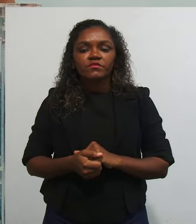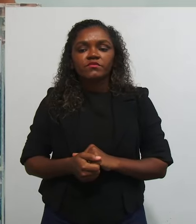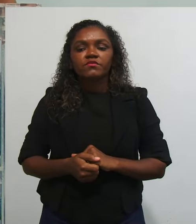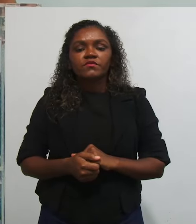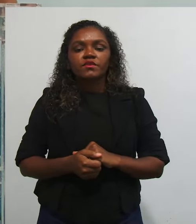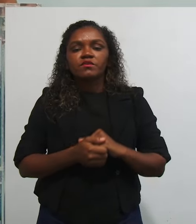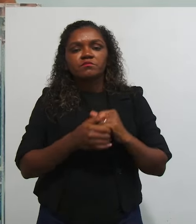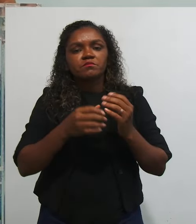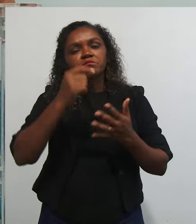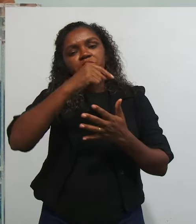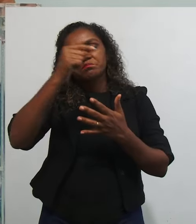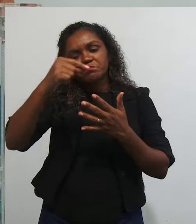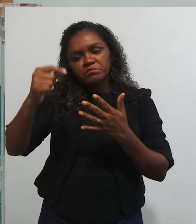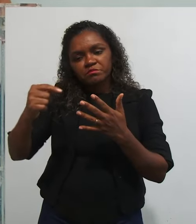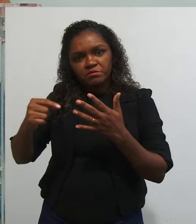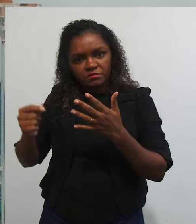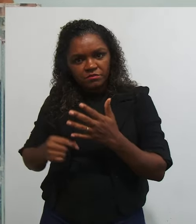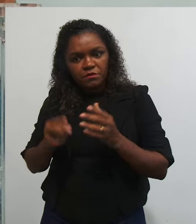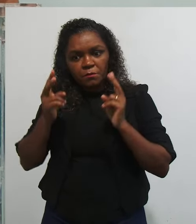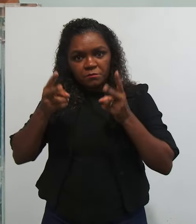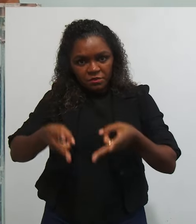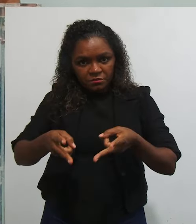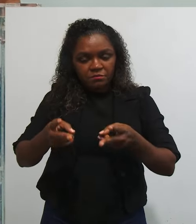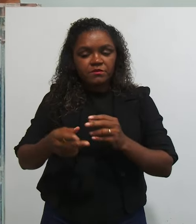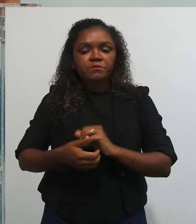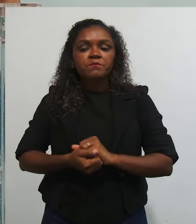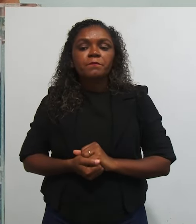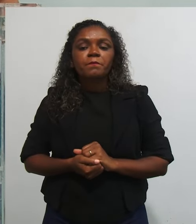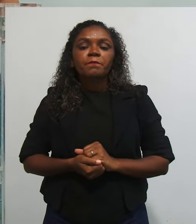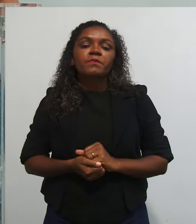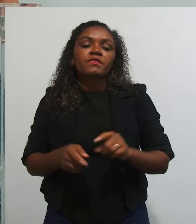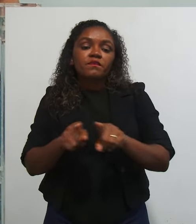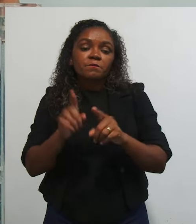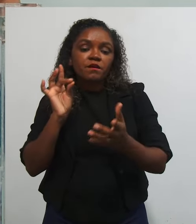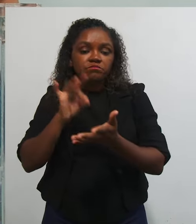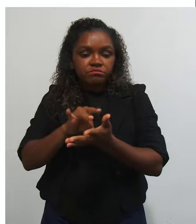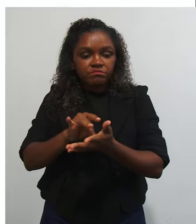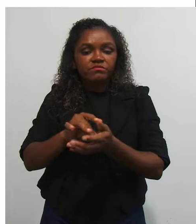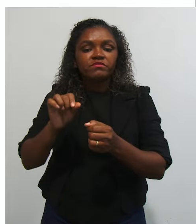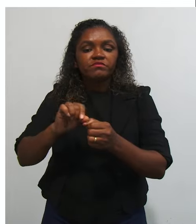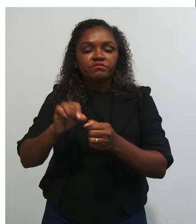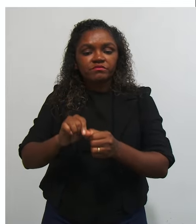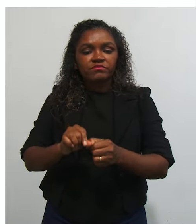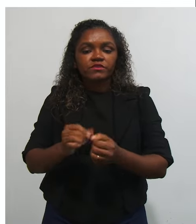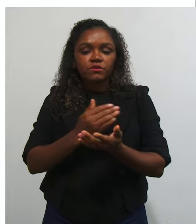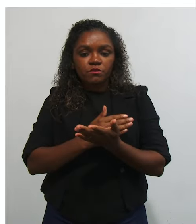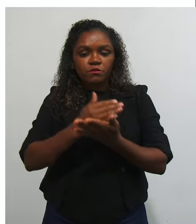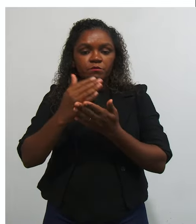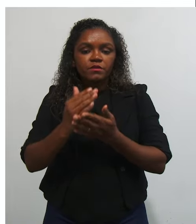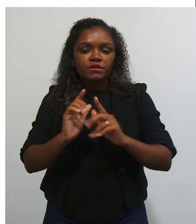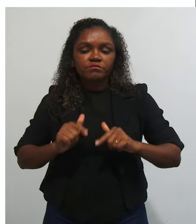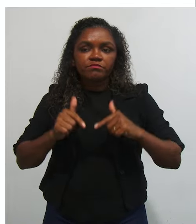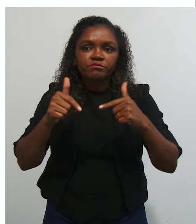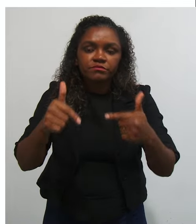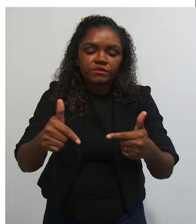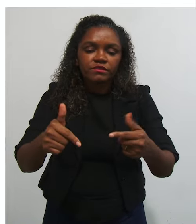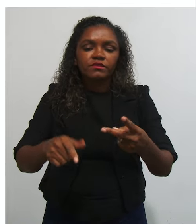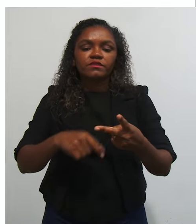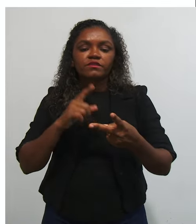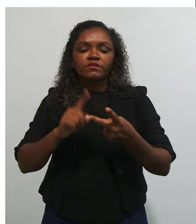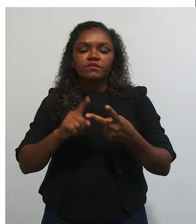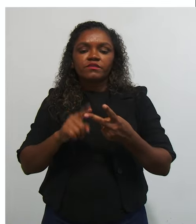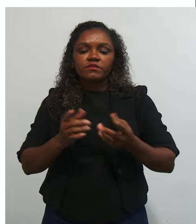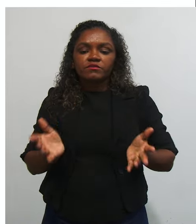crédito, programação orçamentária, o processo de compra. E a execução, que inicia-se com empenho, aí a gente tem o empenho